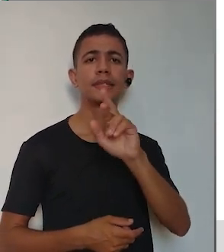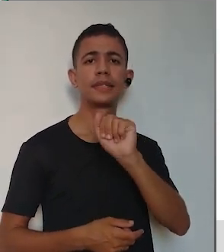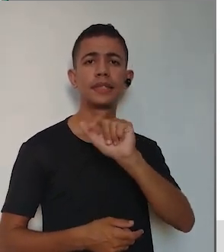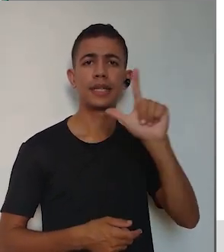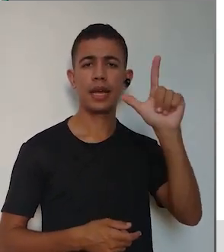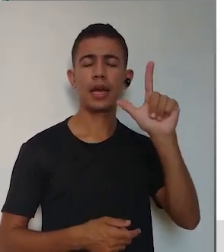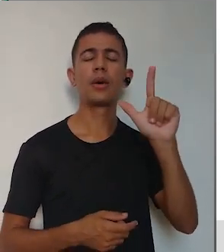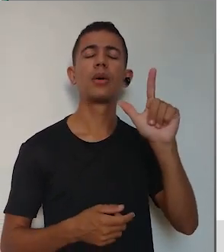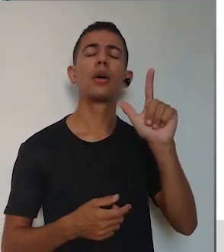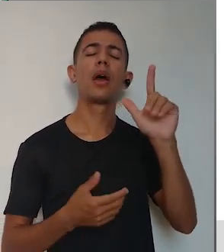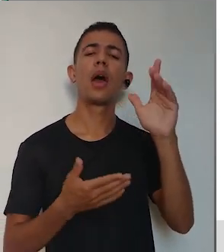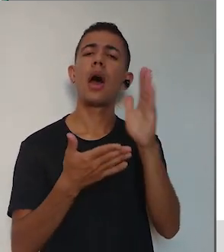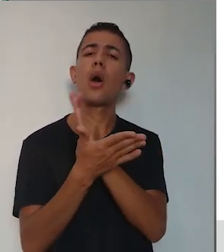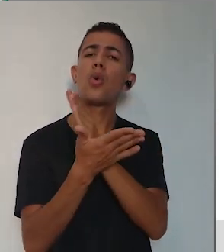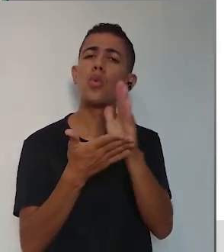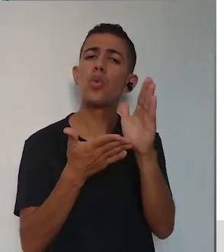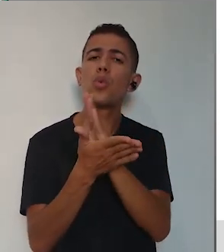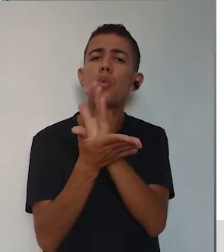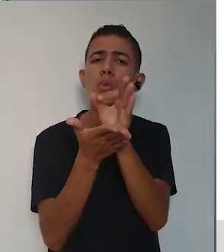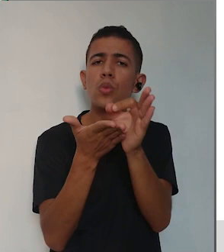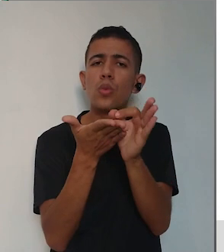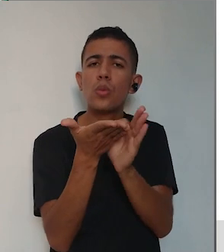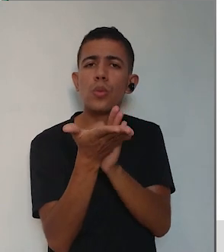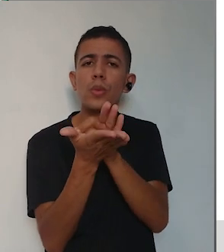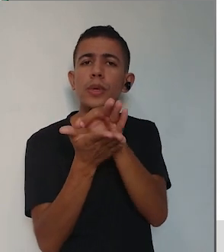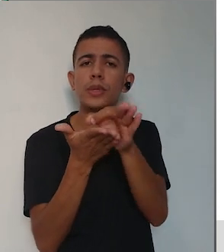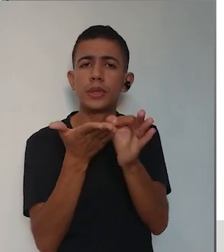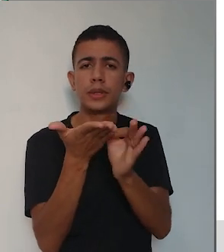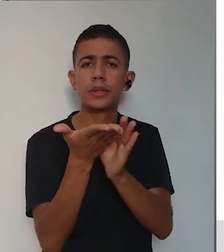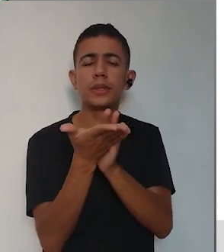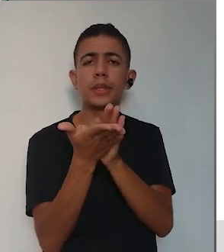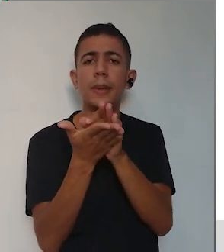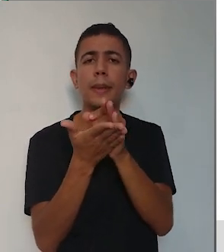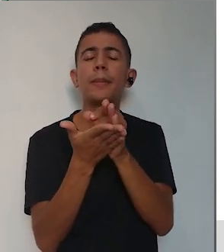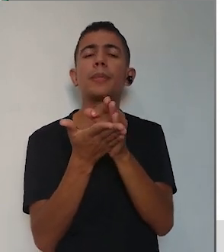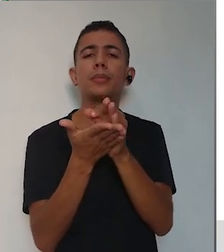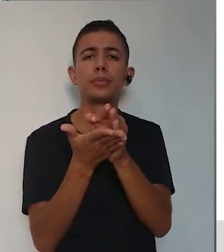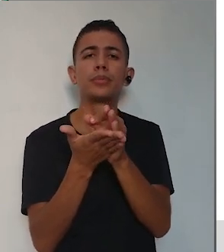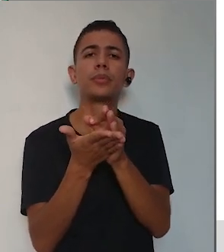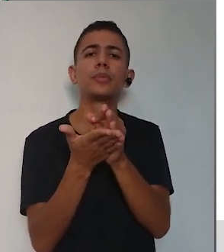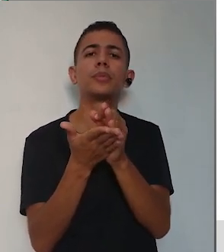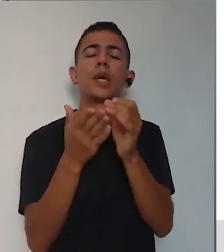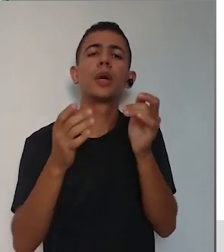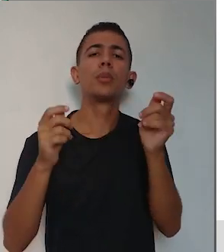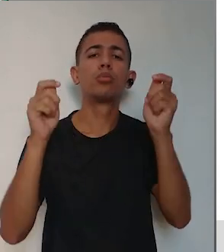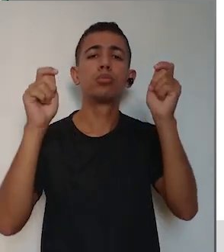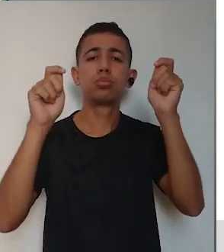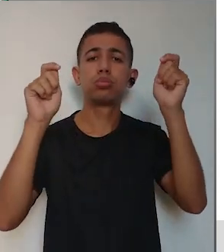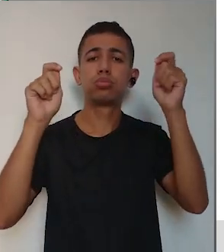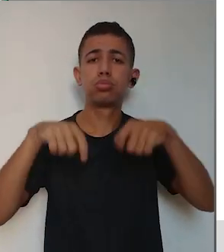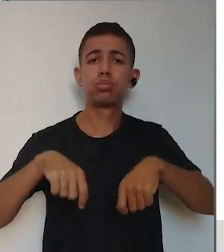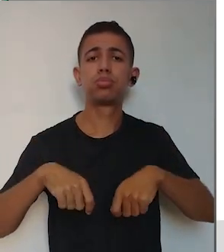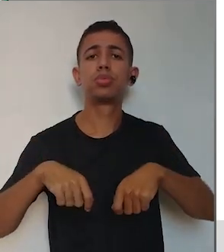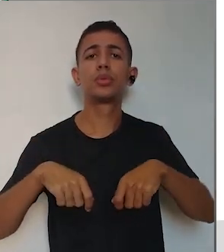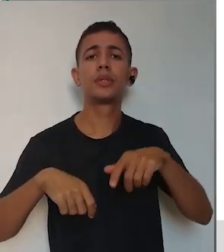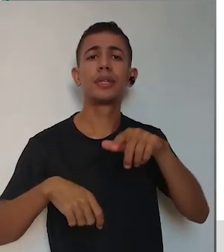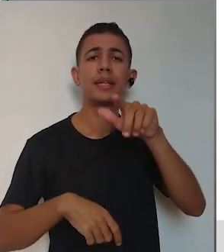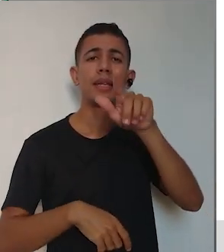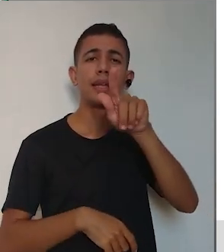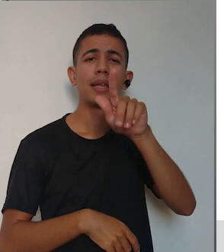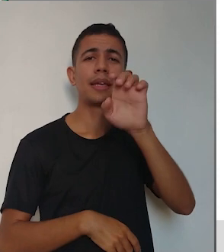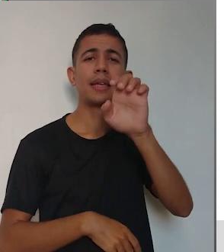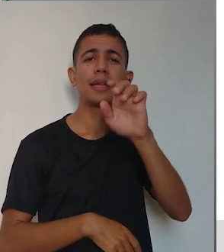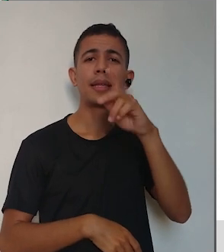visceral. Apenas algumas células são inervadas e o impulso será